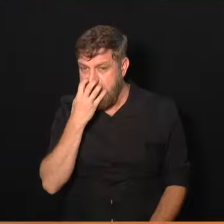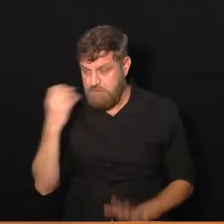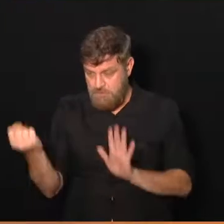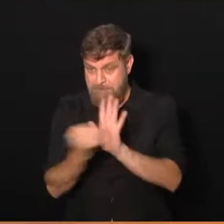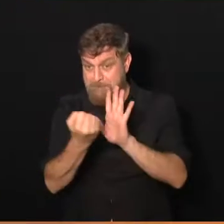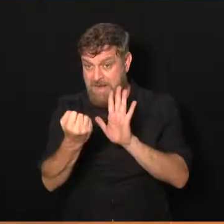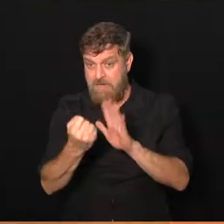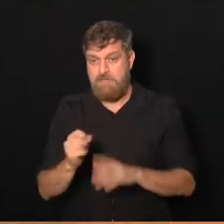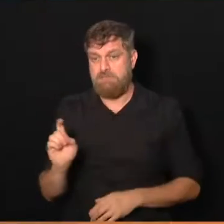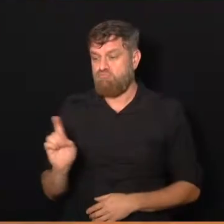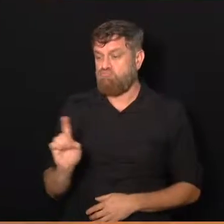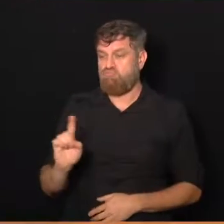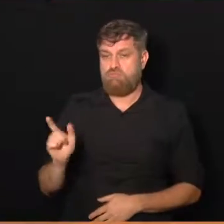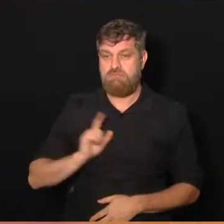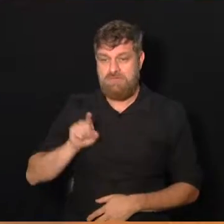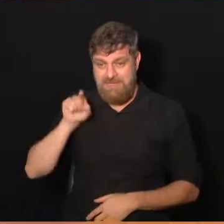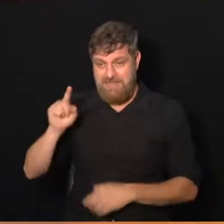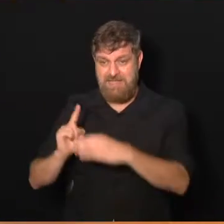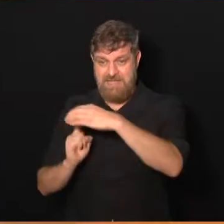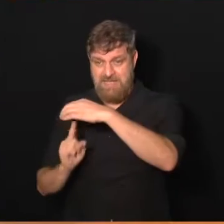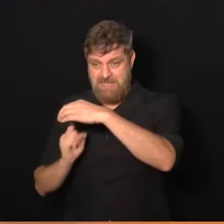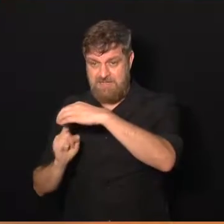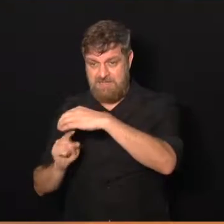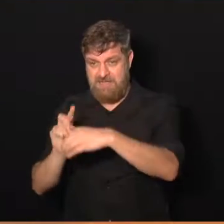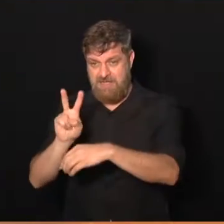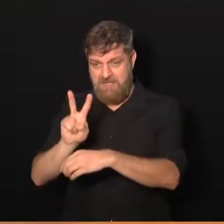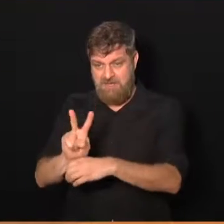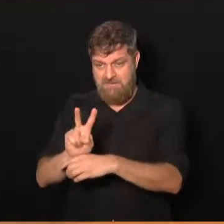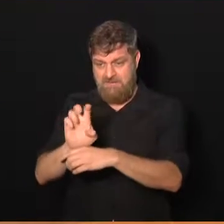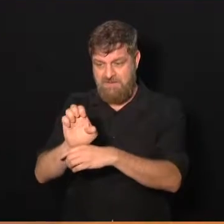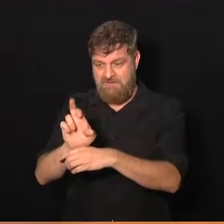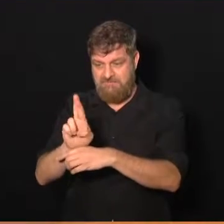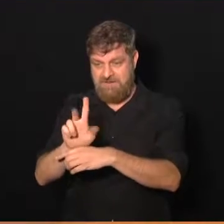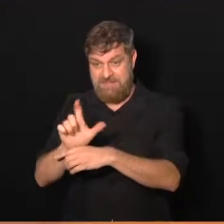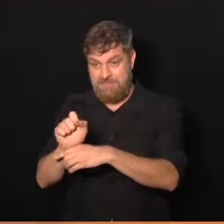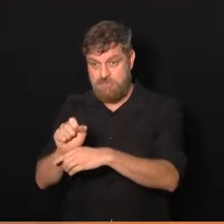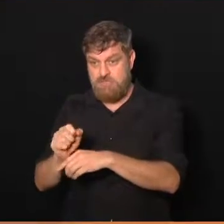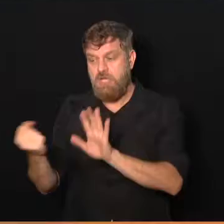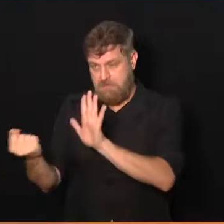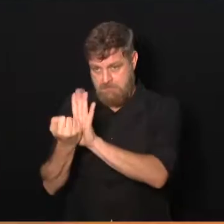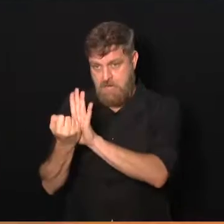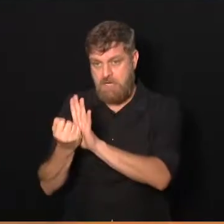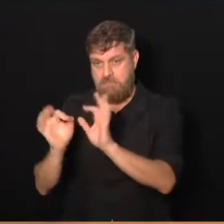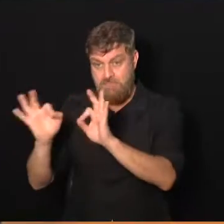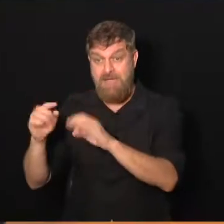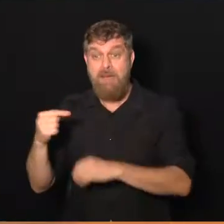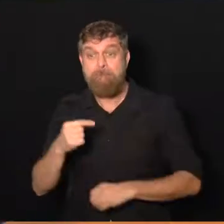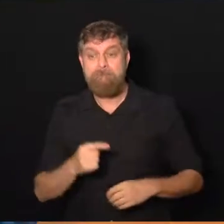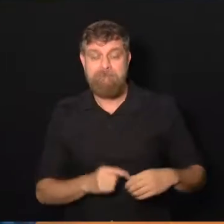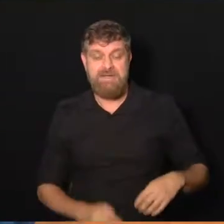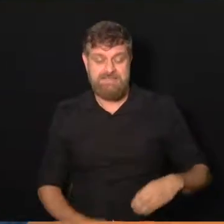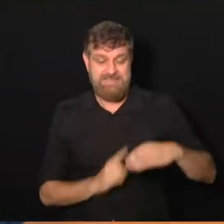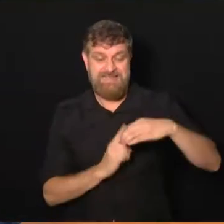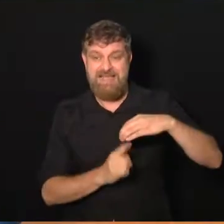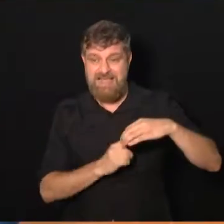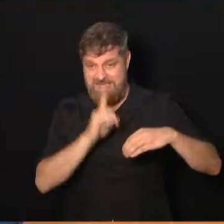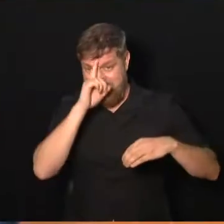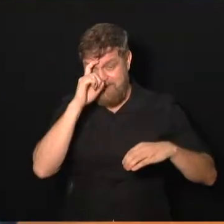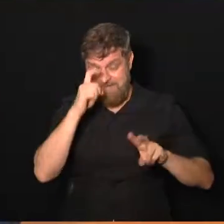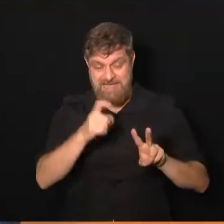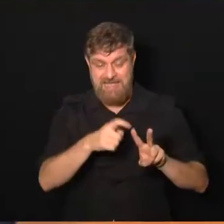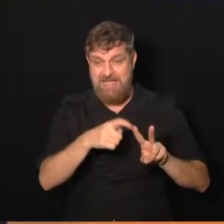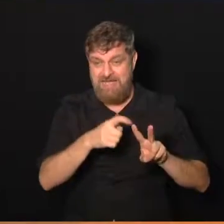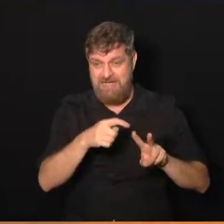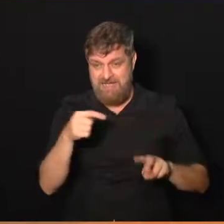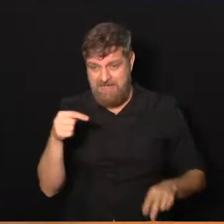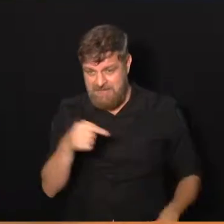aquele da Clínica Verlenja foi de raça. Mas o da Clínica do Nova Europa não foi de raça. Foi uma vira-lata, inclusive estava com o colar